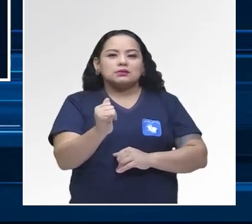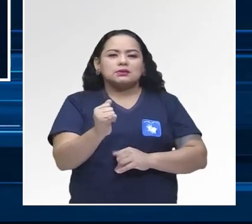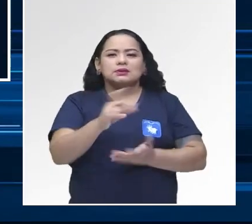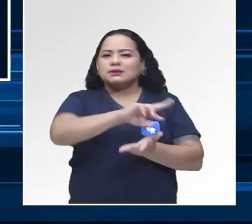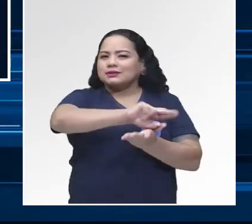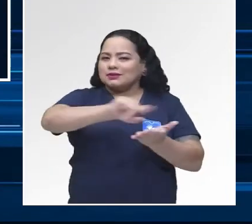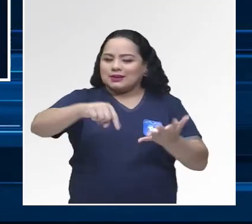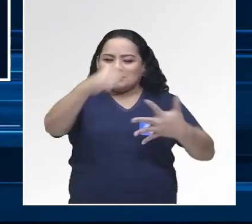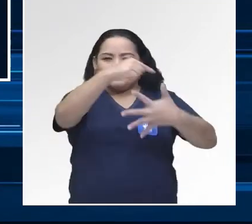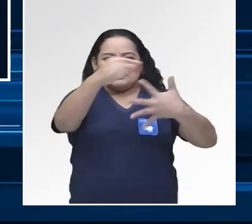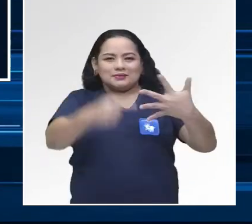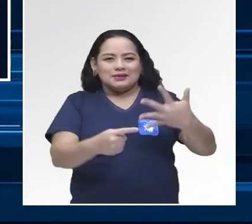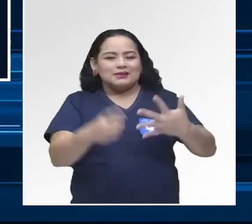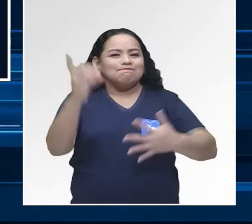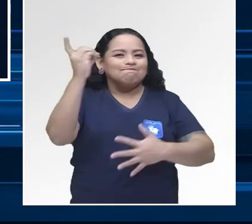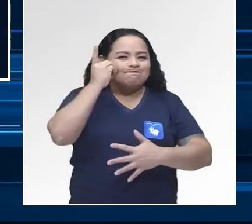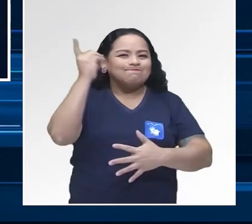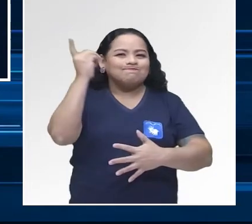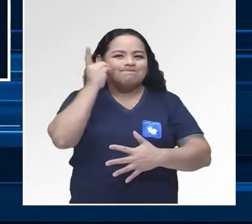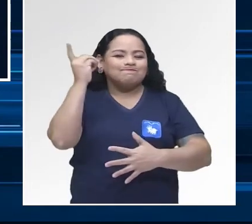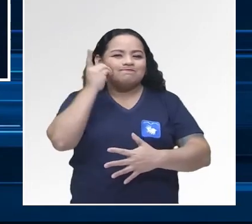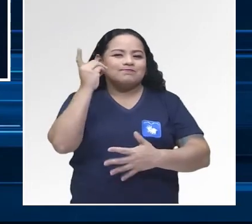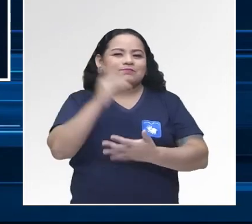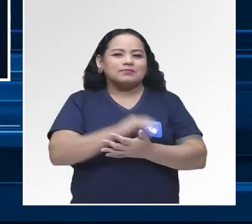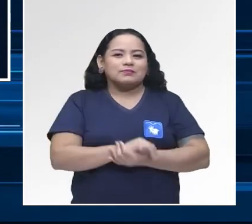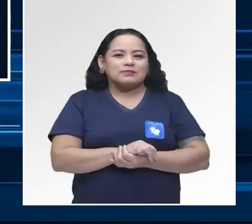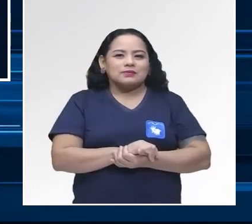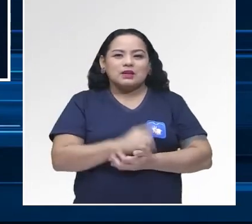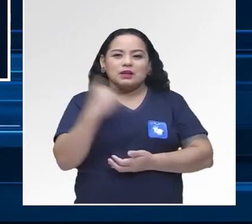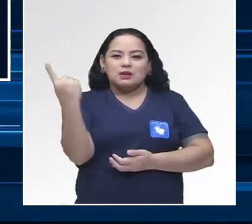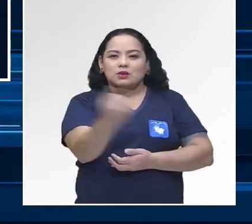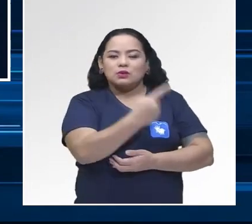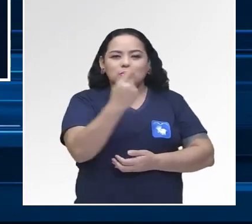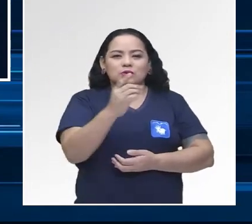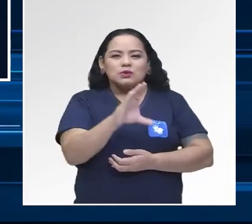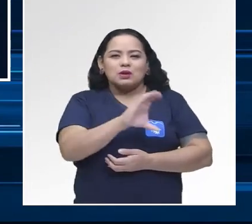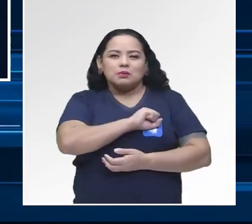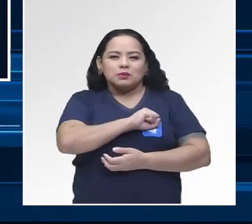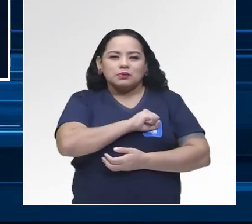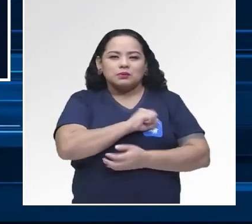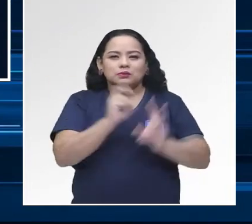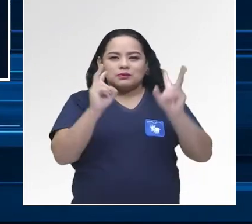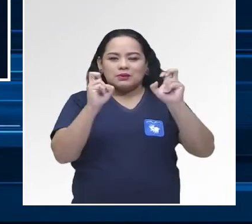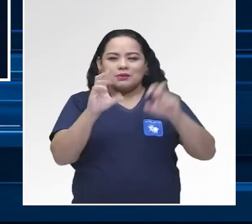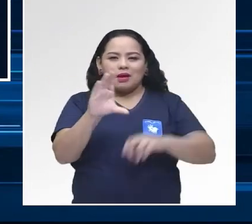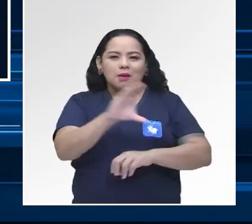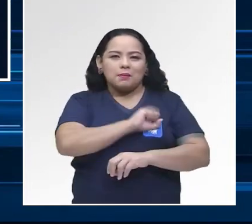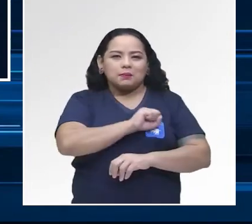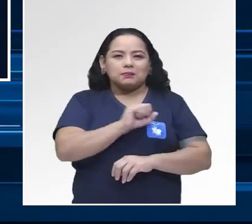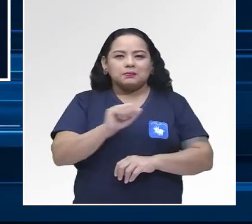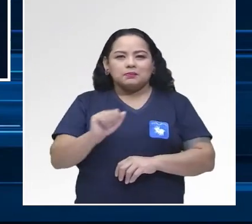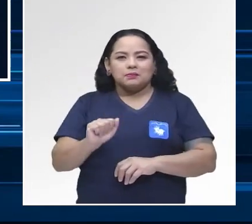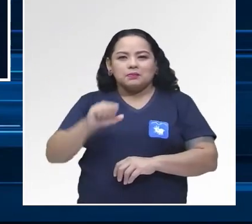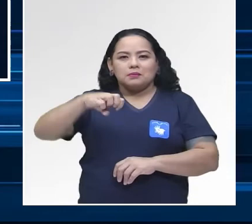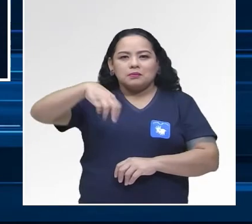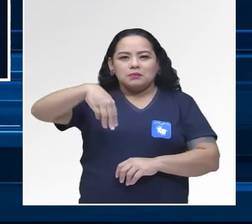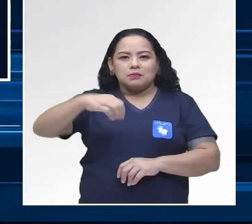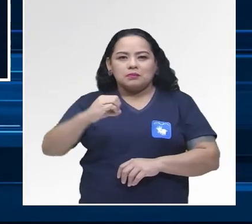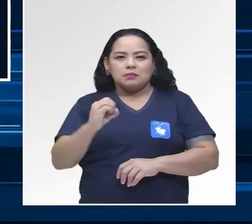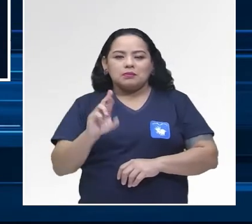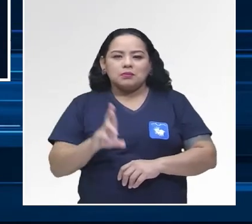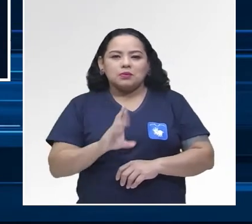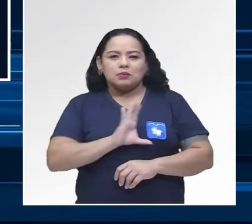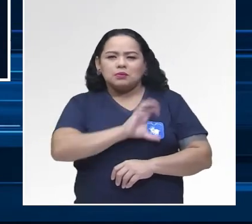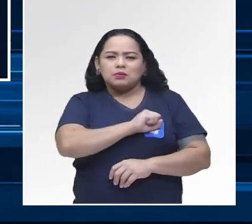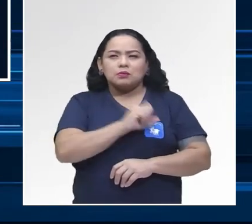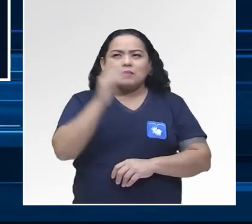de coisa, né? No dia a dia. Nós falamos do amor. Vamos pegar aqui o tema amor. Né? A filosofia pergunta o